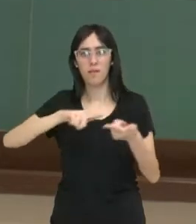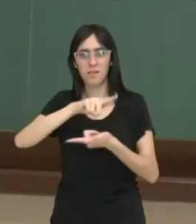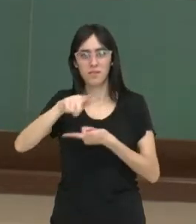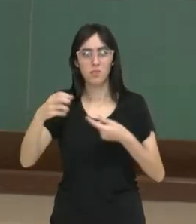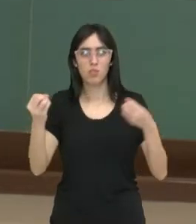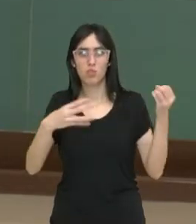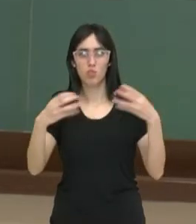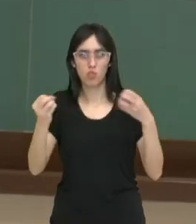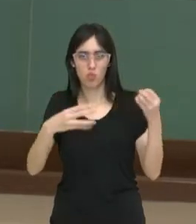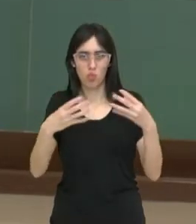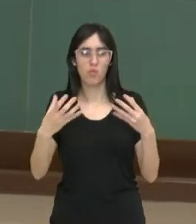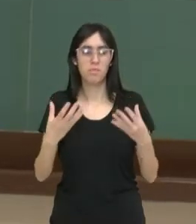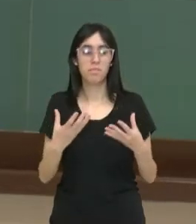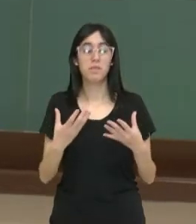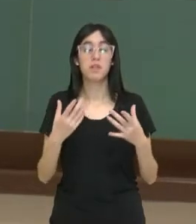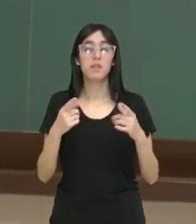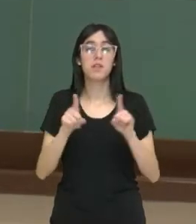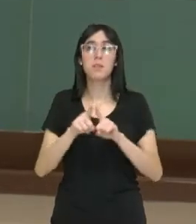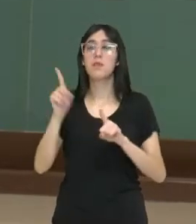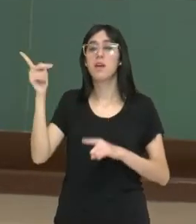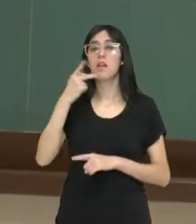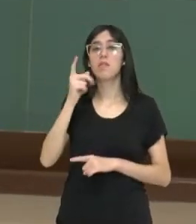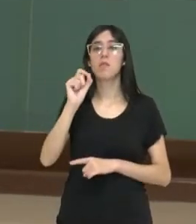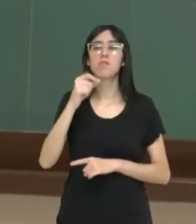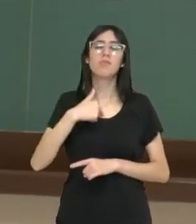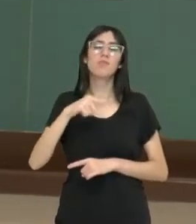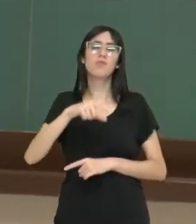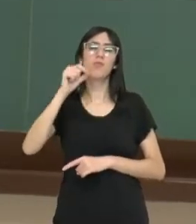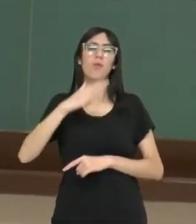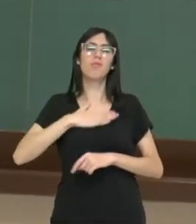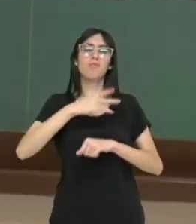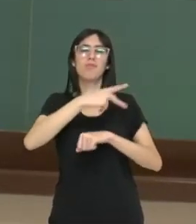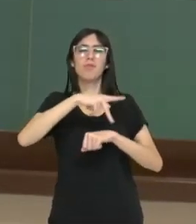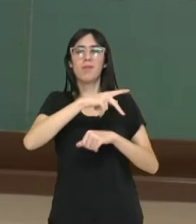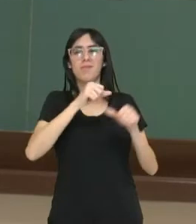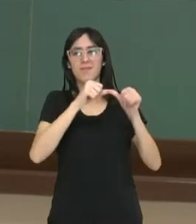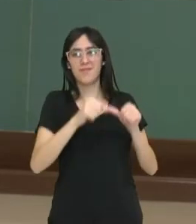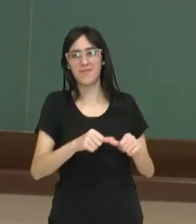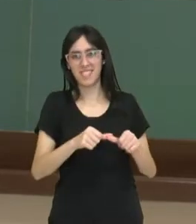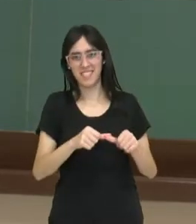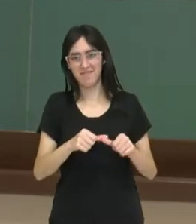no final ele fala, prefiro aqui na minha pátria. Certo?